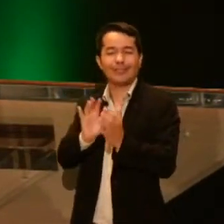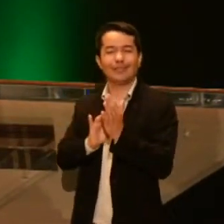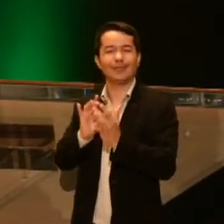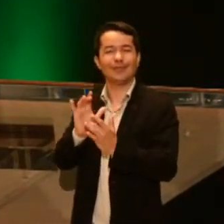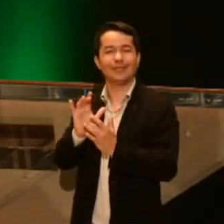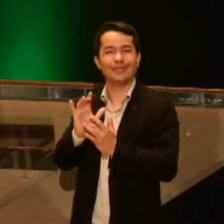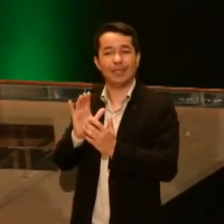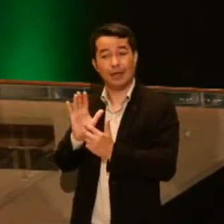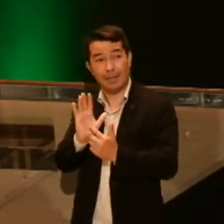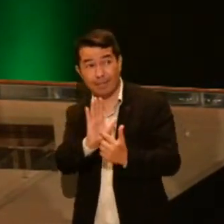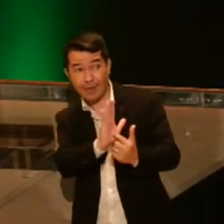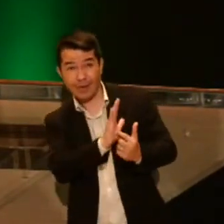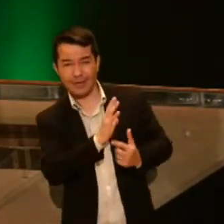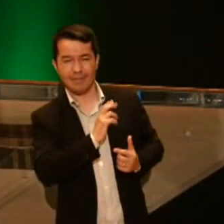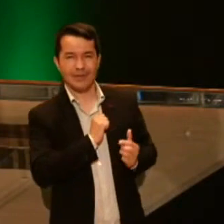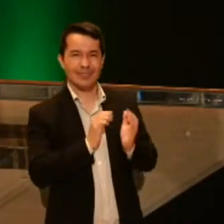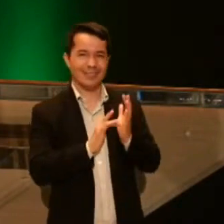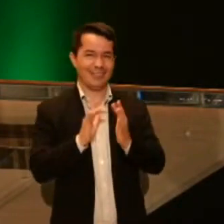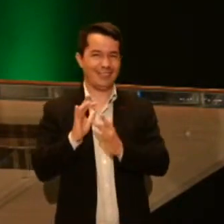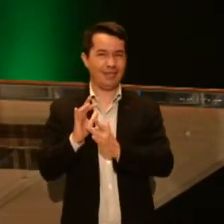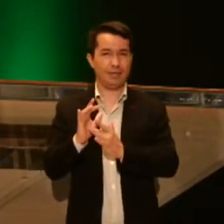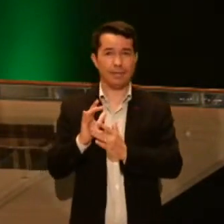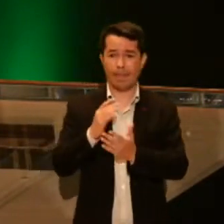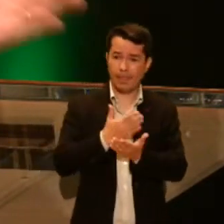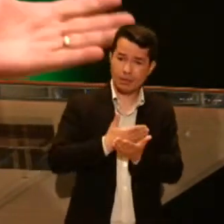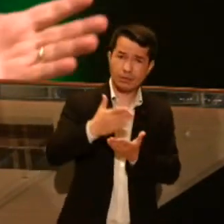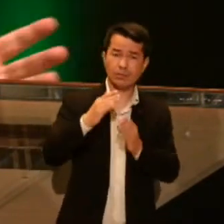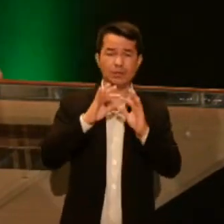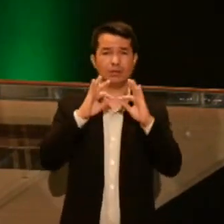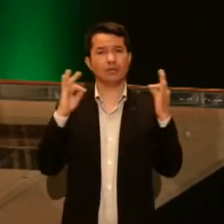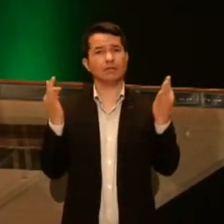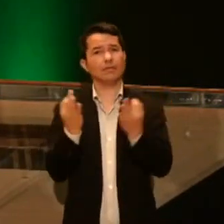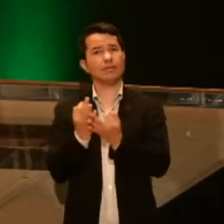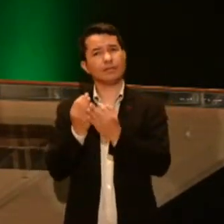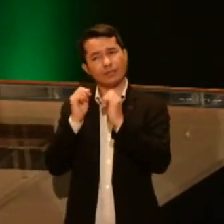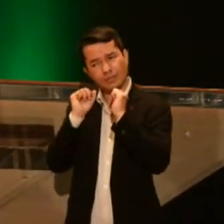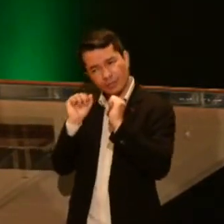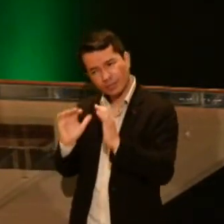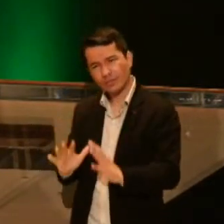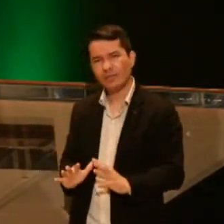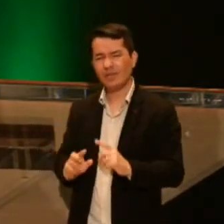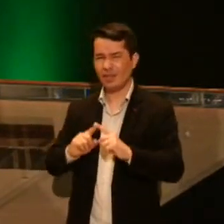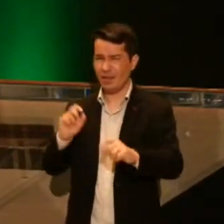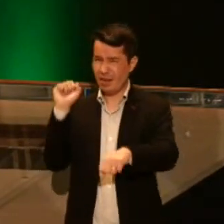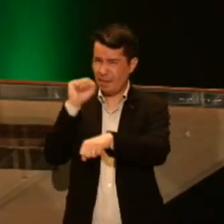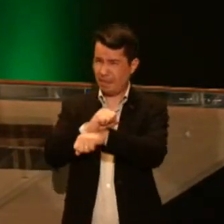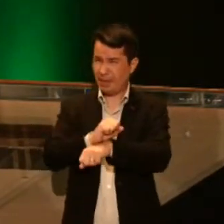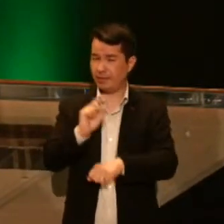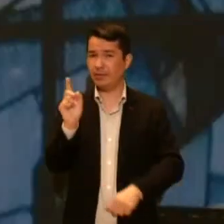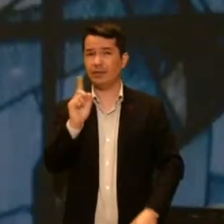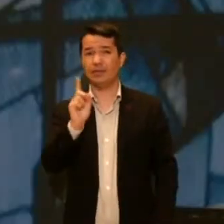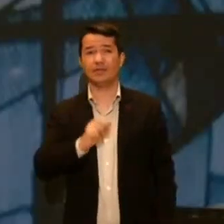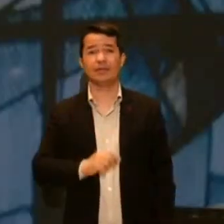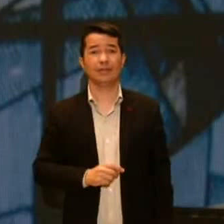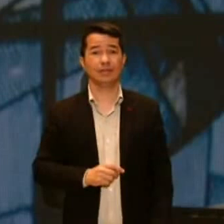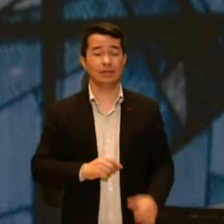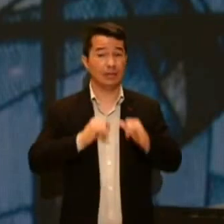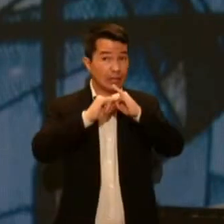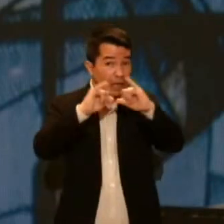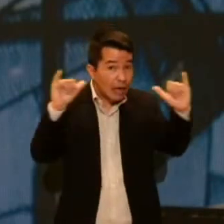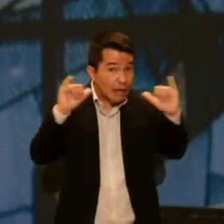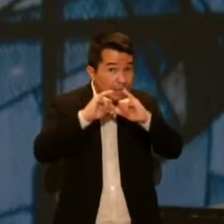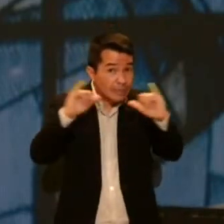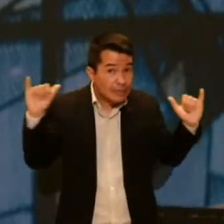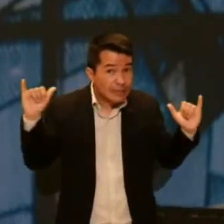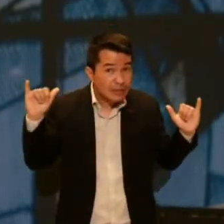alguém, comece pelos seus, mas não pare aí, porque na pandemia a gente